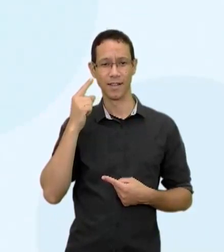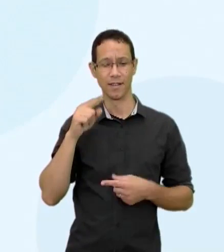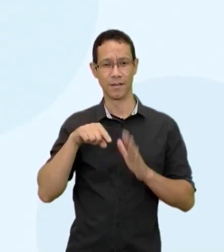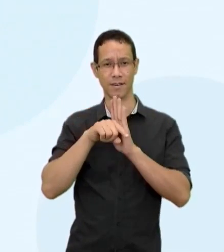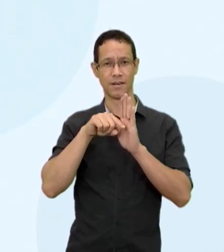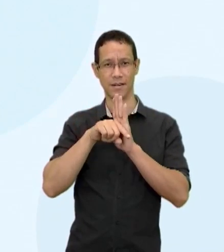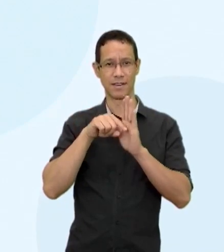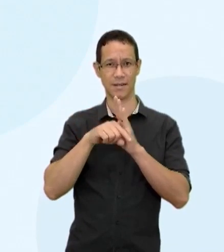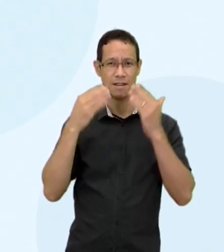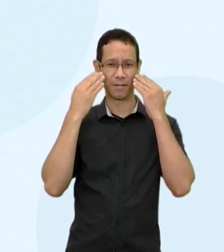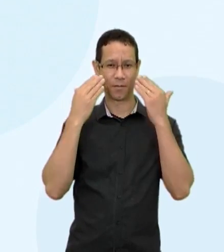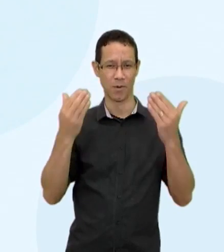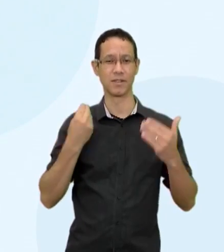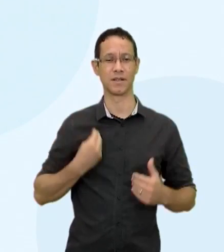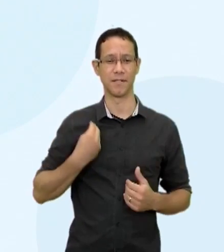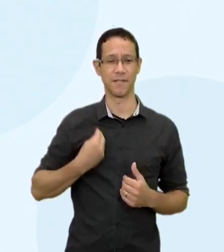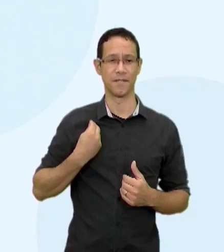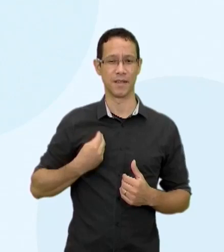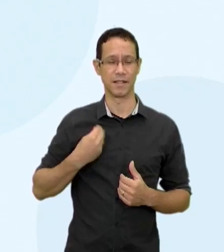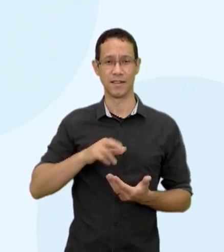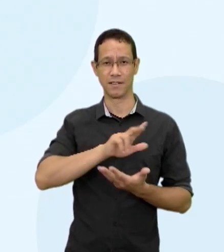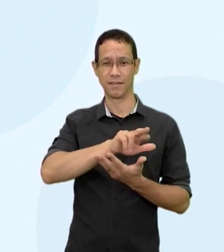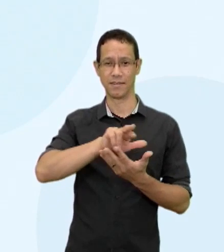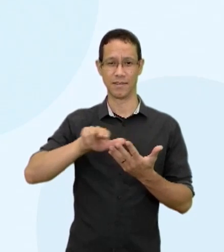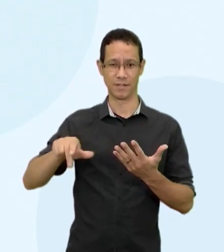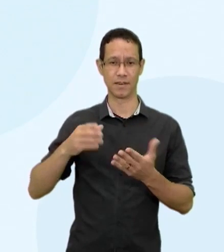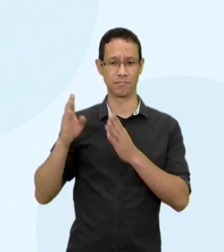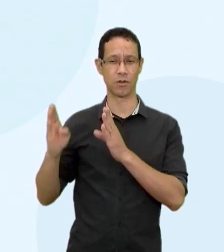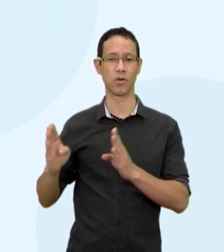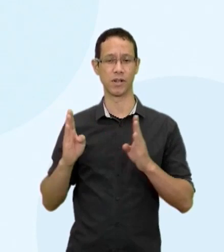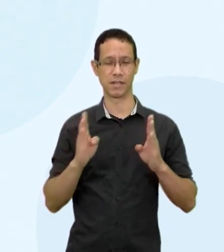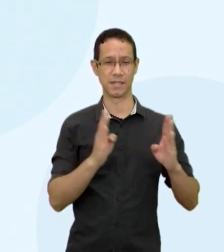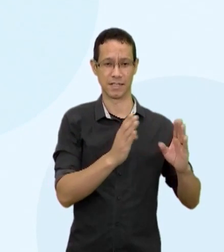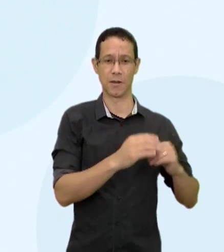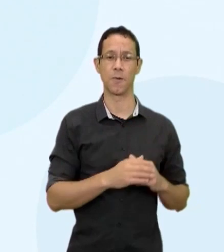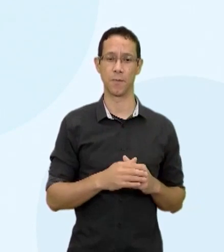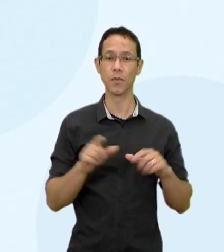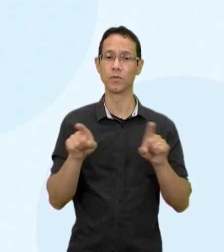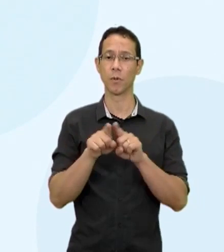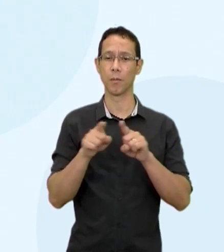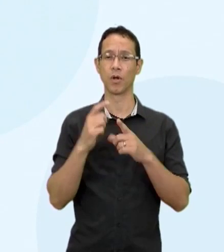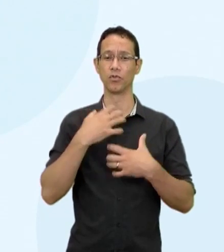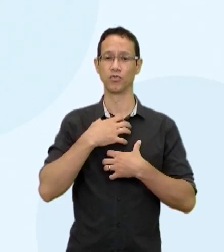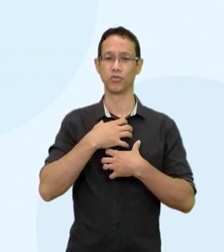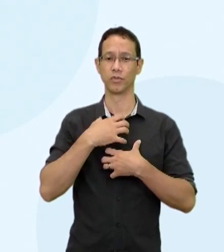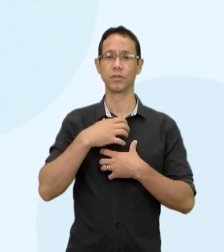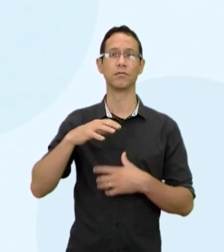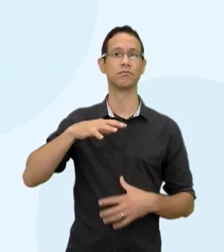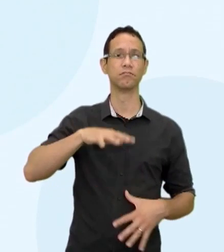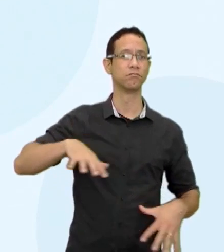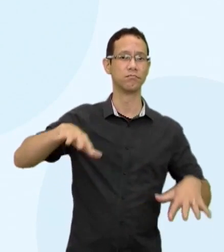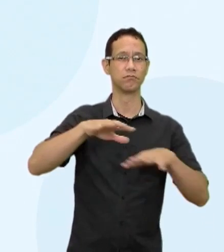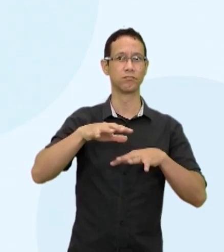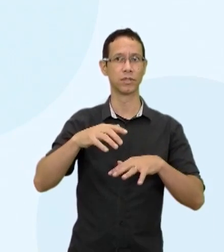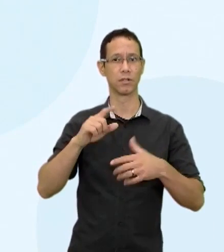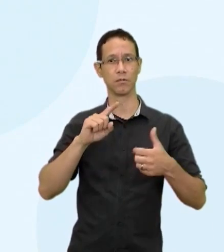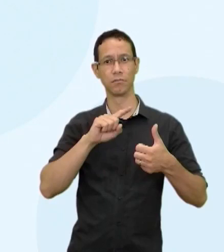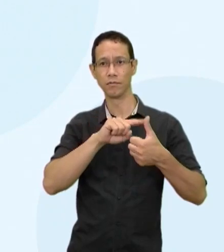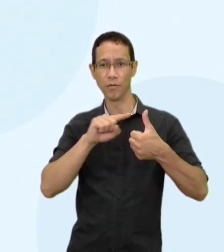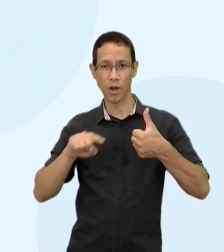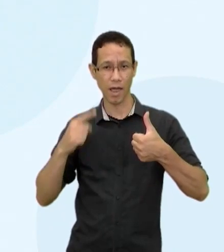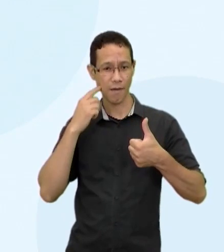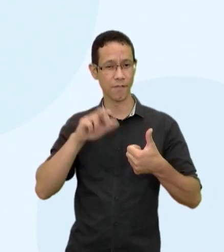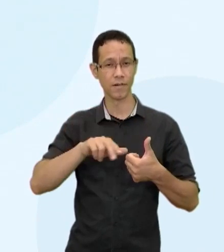de manifestação da vida em seus diferentes níveis de organização, bem como as condições ambientais favoráveis e os